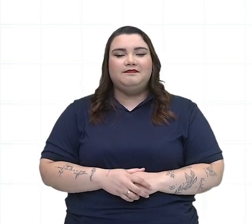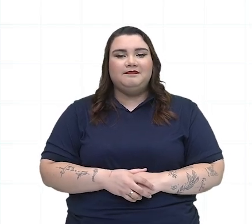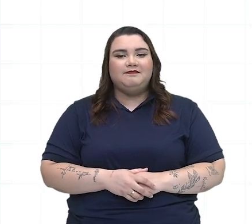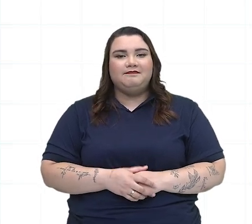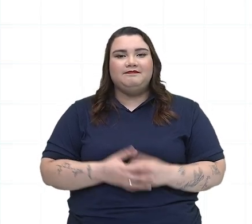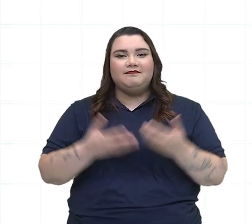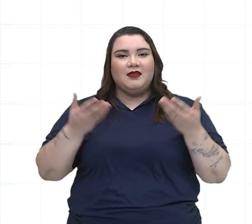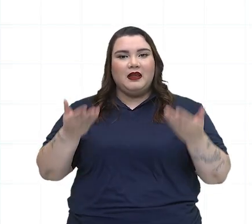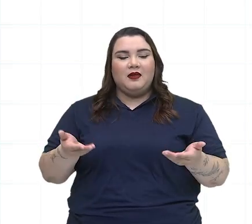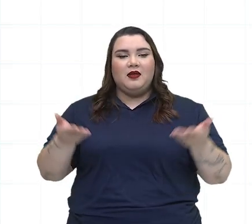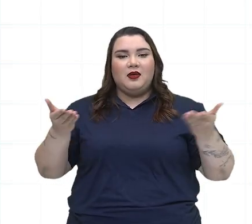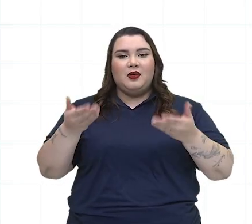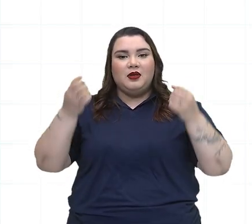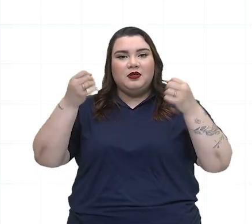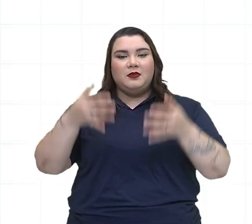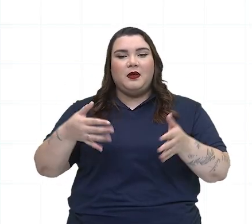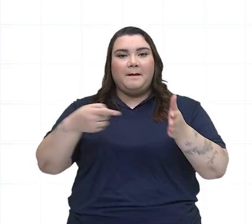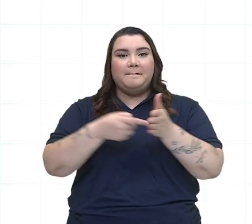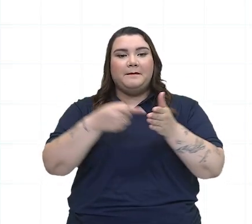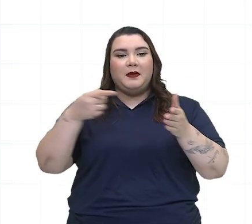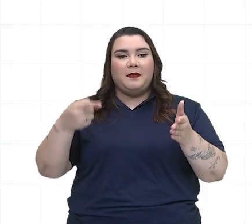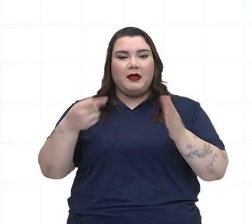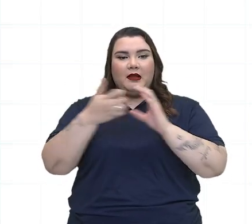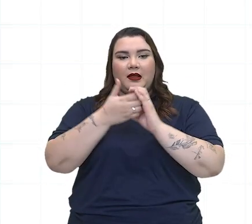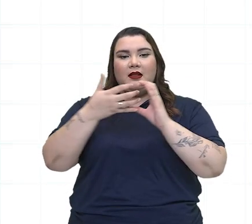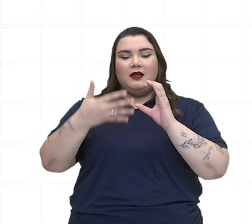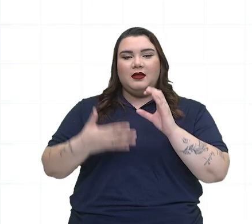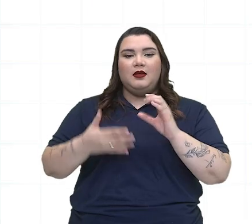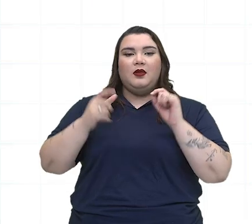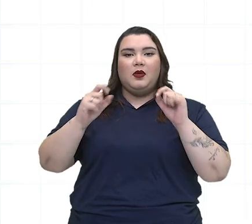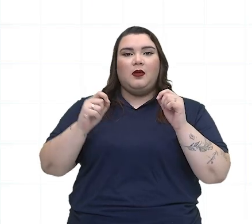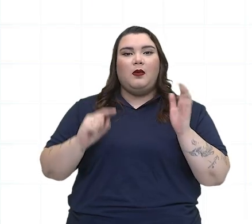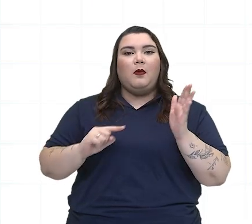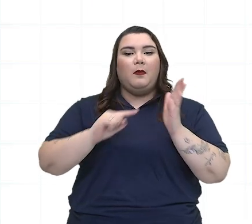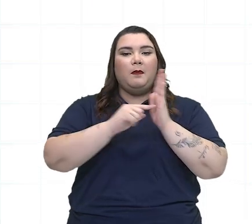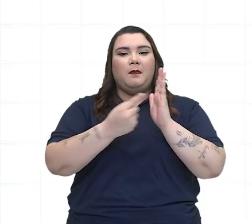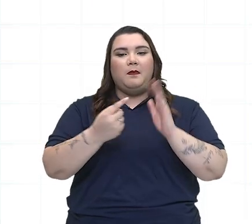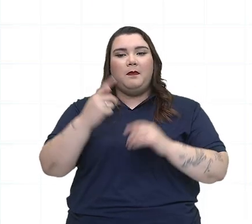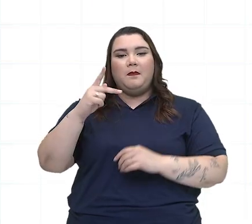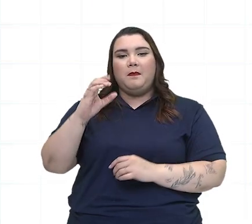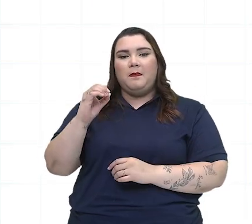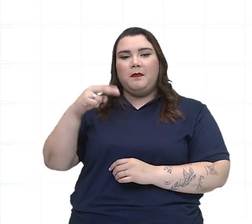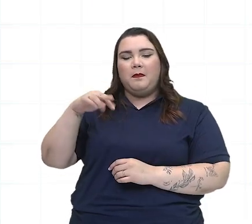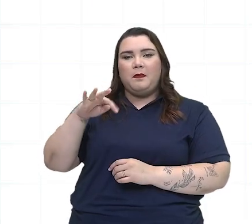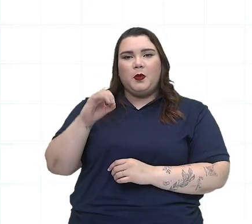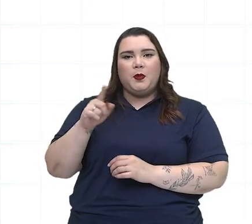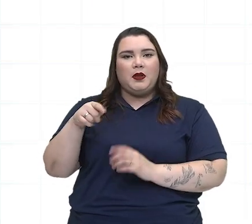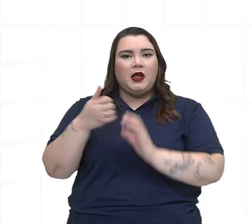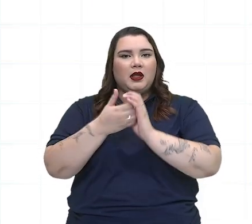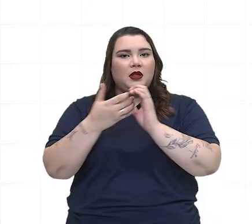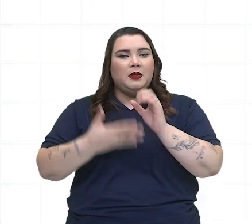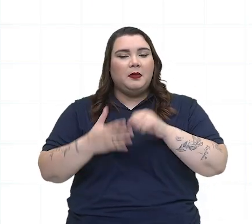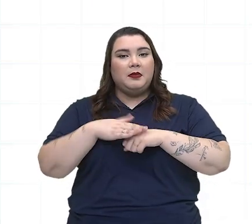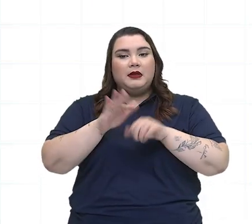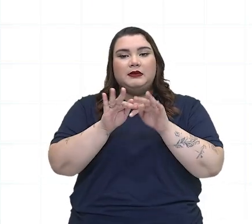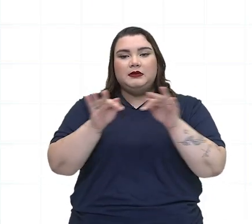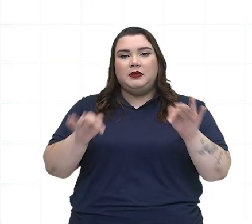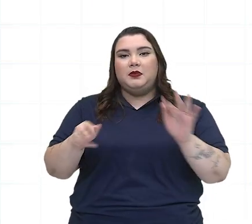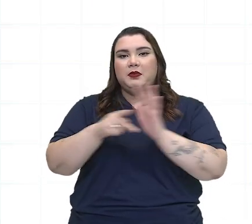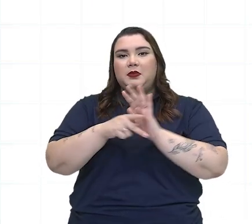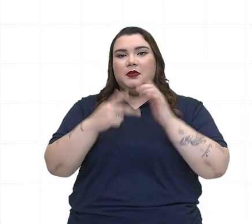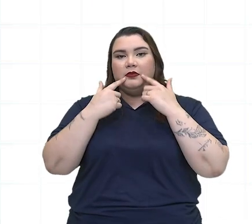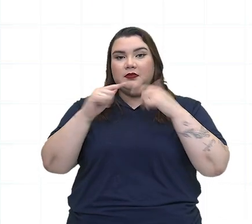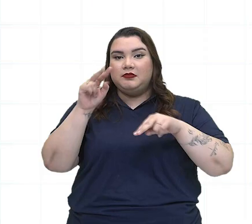Então, vamos falar do primeiro elemento das linguagens visual, que é o ponto. O ponto é o elemento mais simples